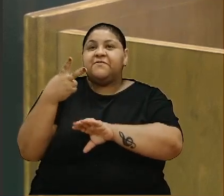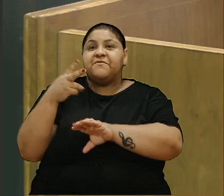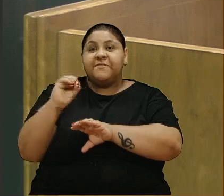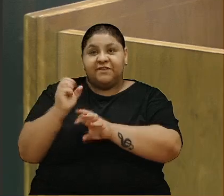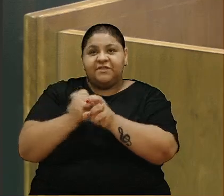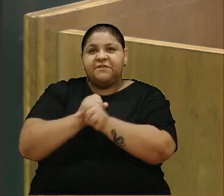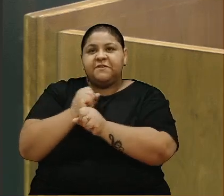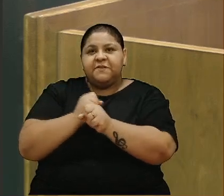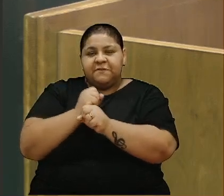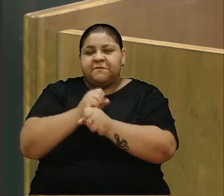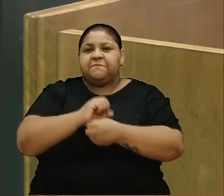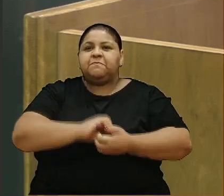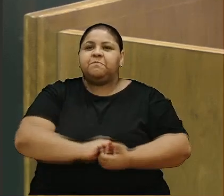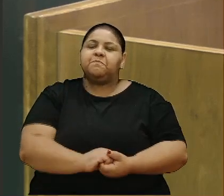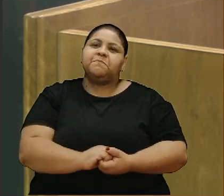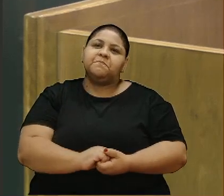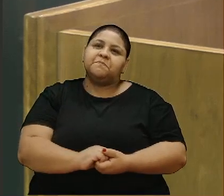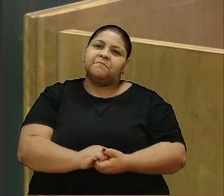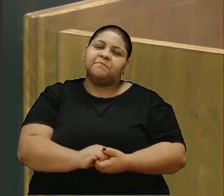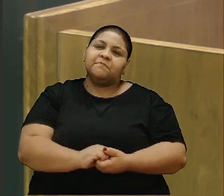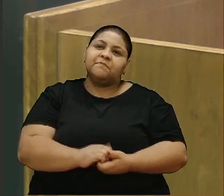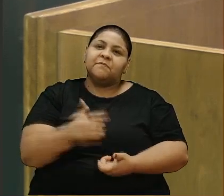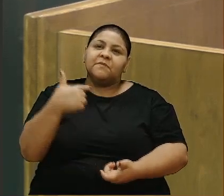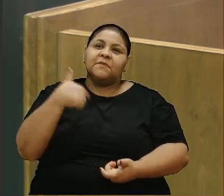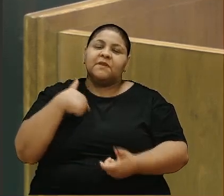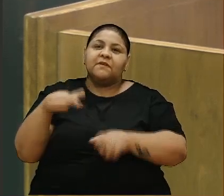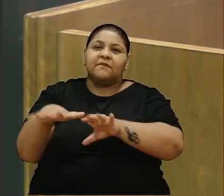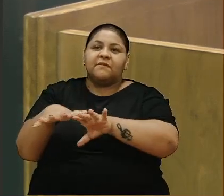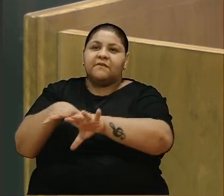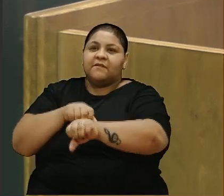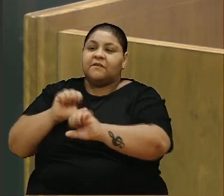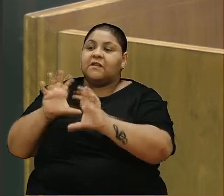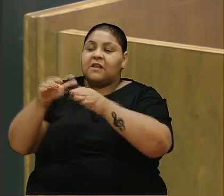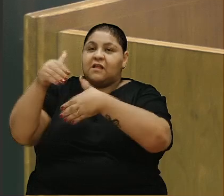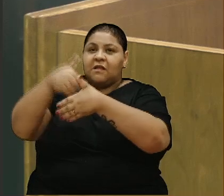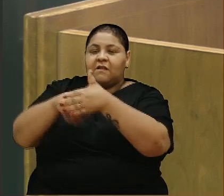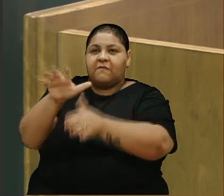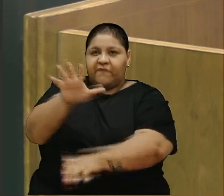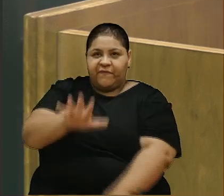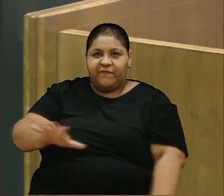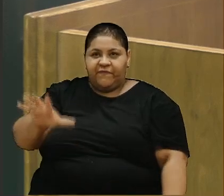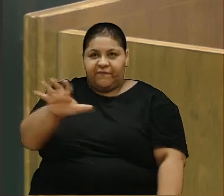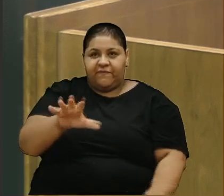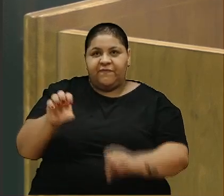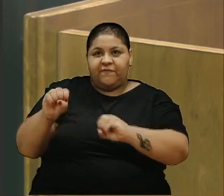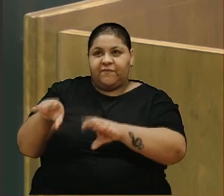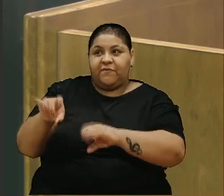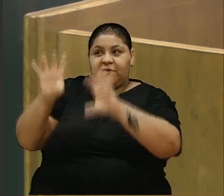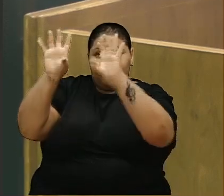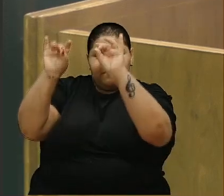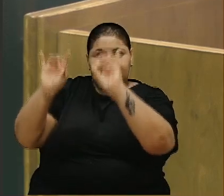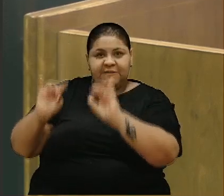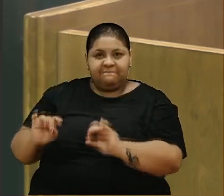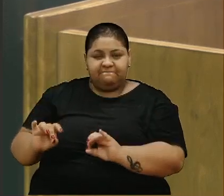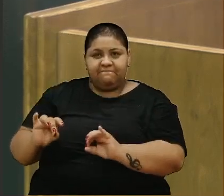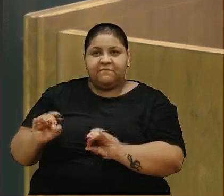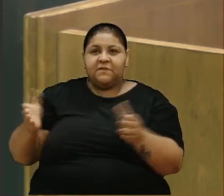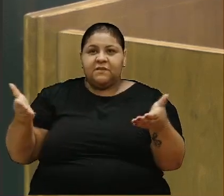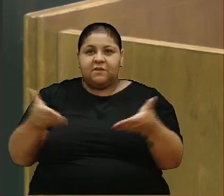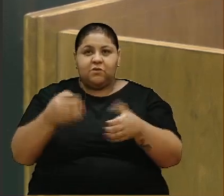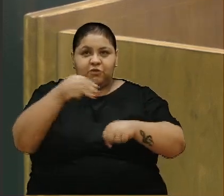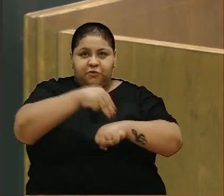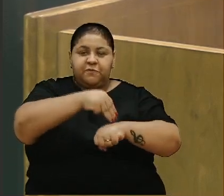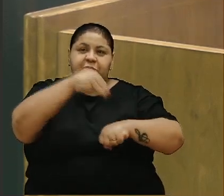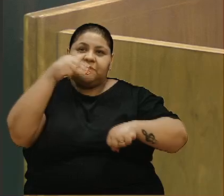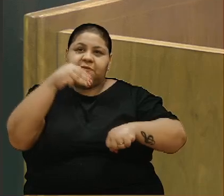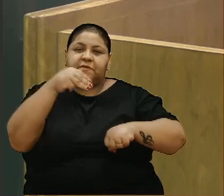anos. E a minha formação é toda dentro da área da educação especial. Atualmente sou mestranda,